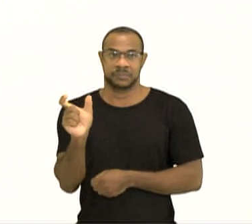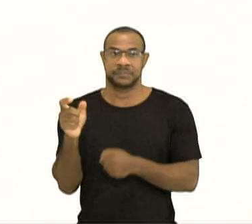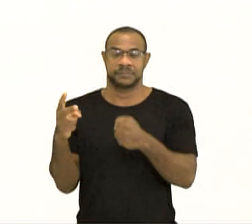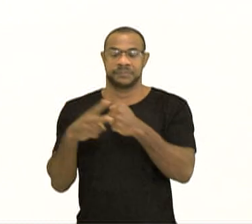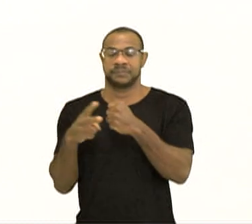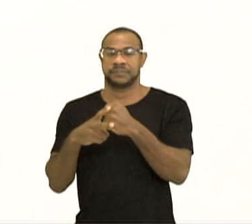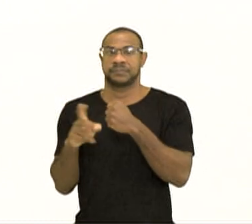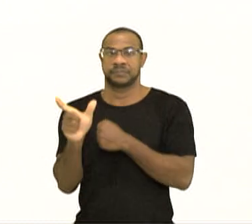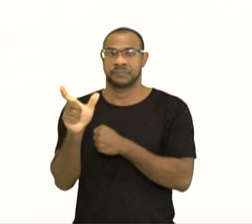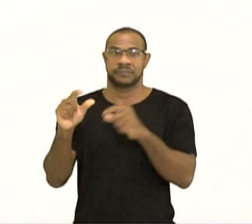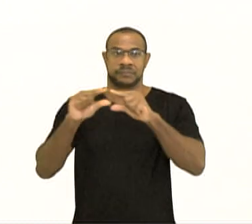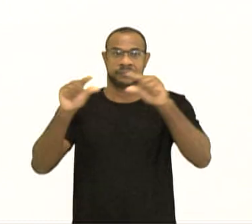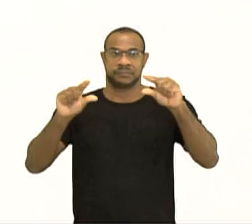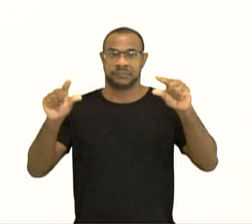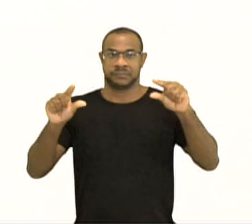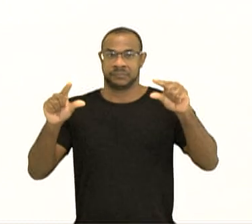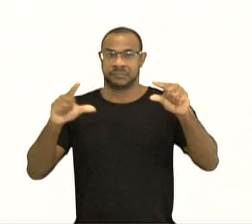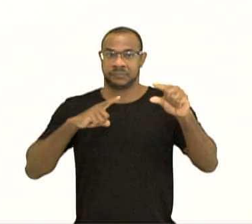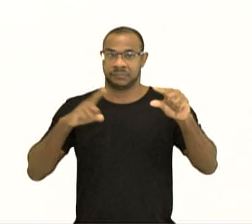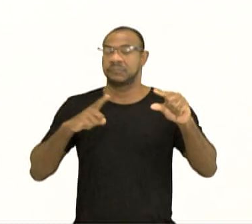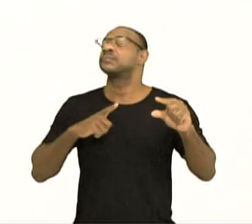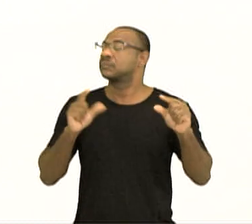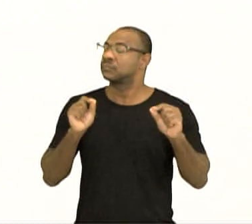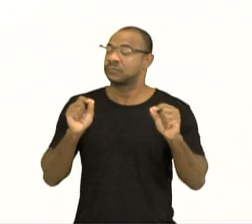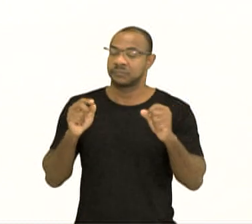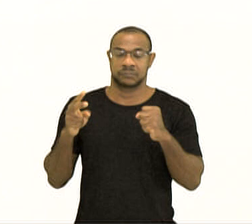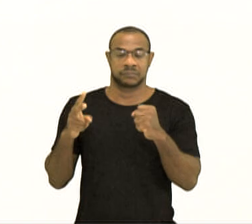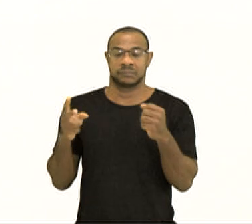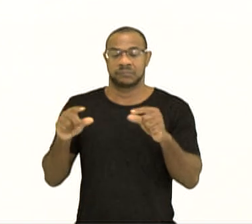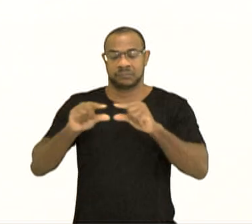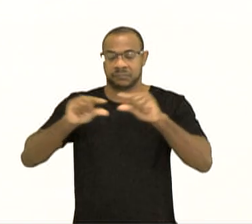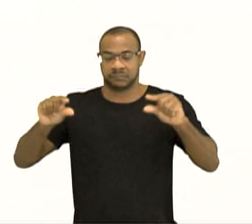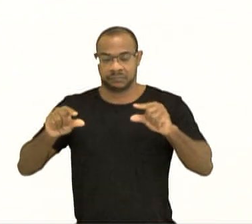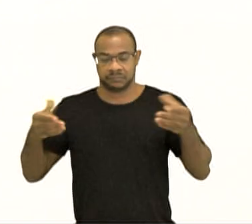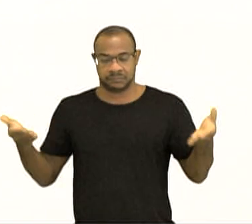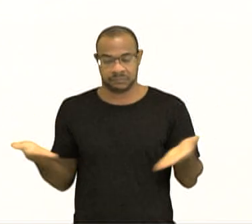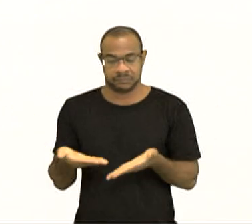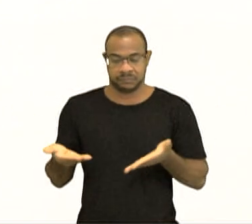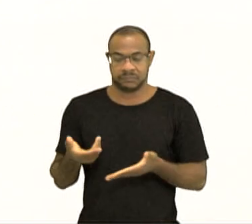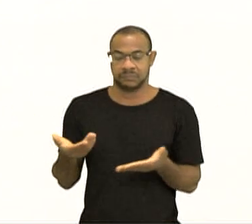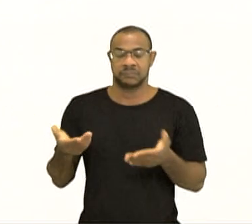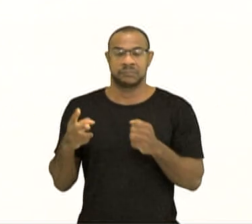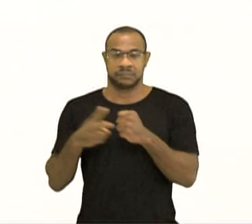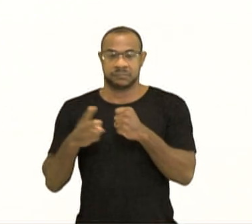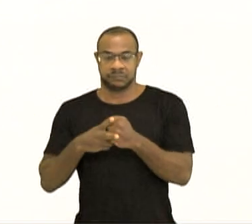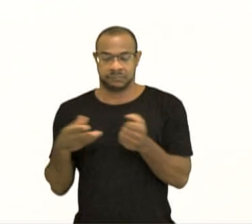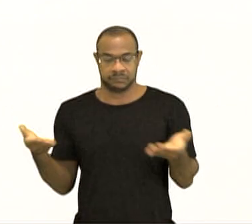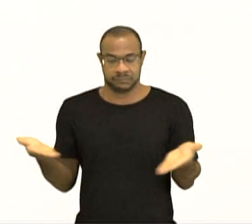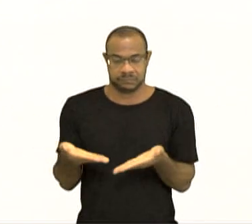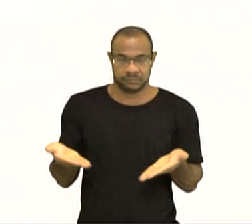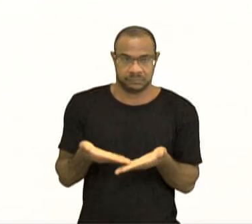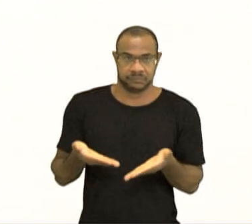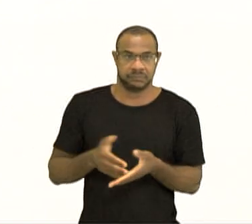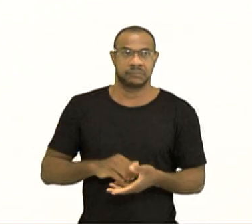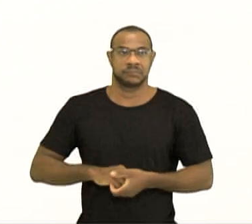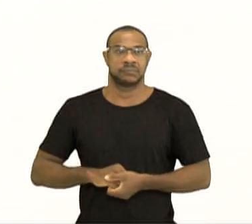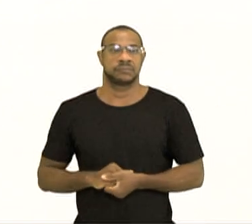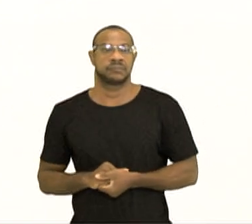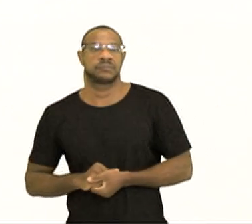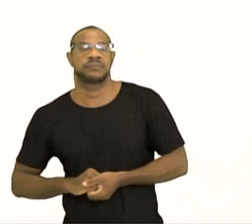no presente. Ou a outra frase que está em roxo ali são os verbos com will, no futuro, seja negativa ou seja